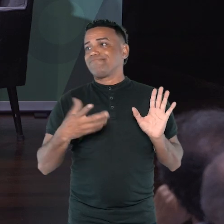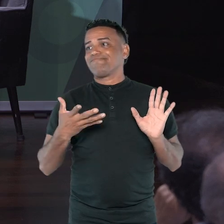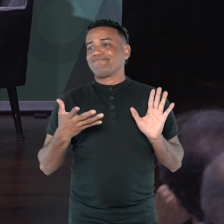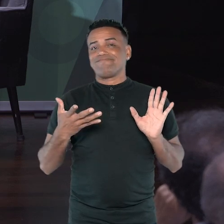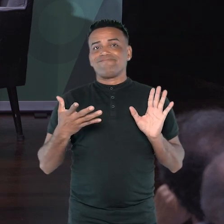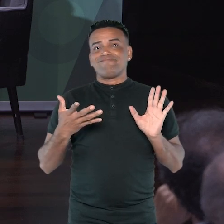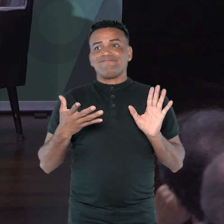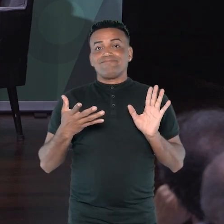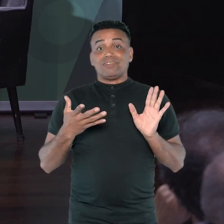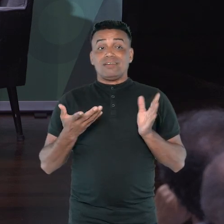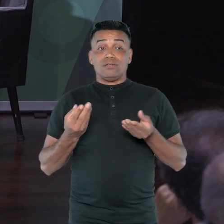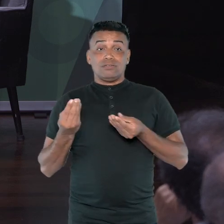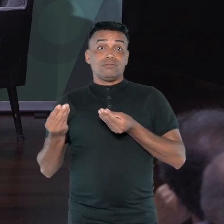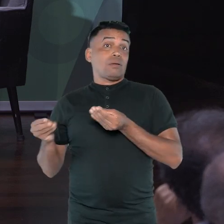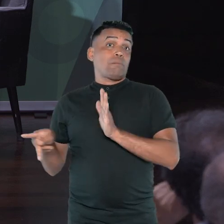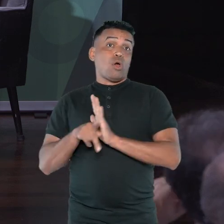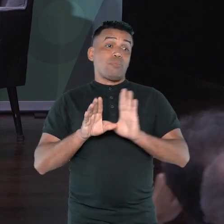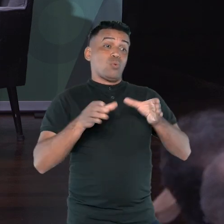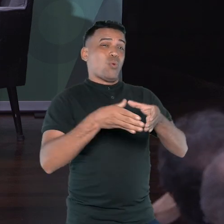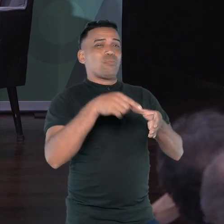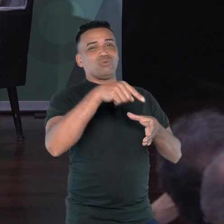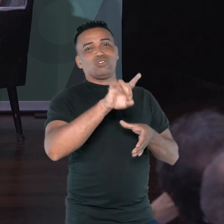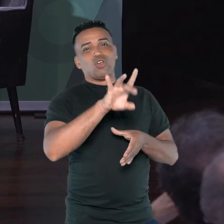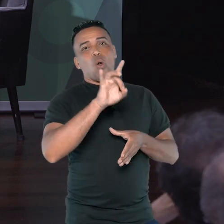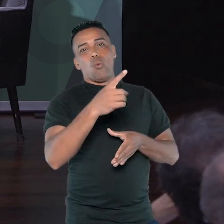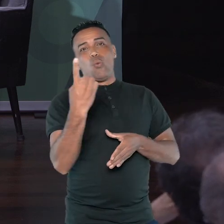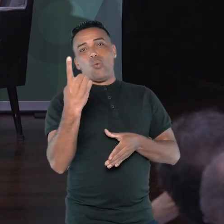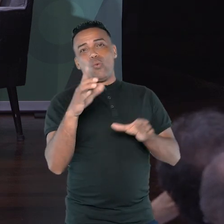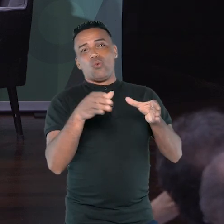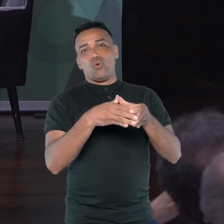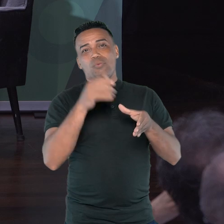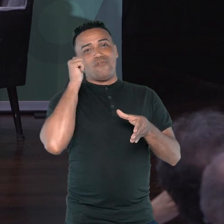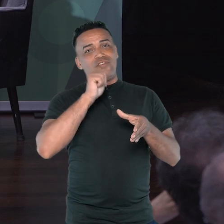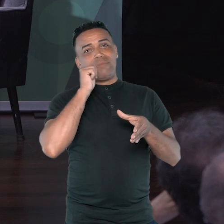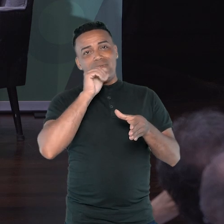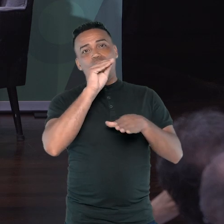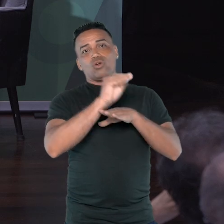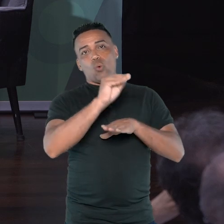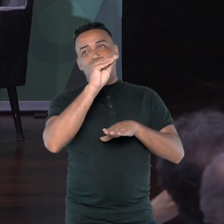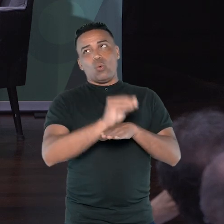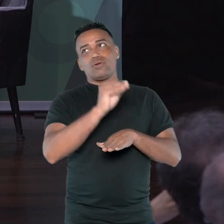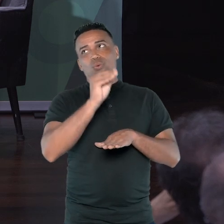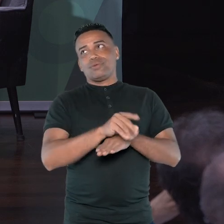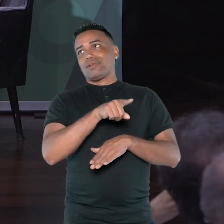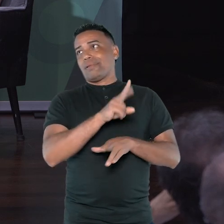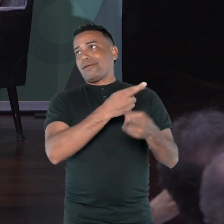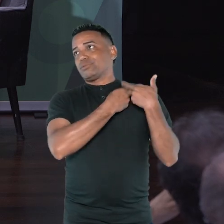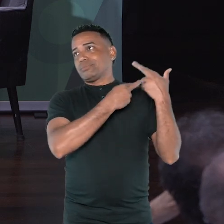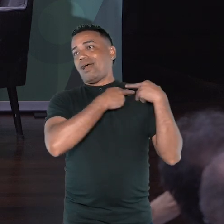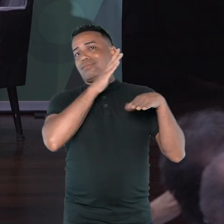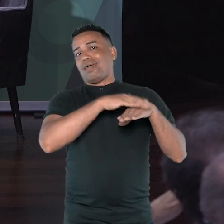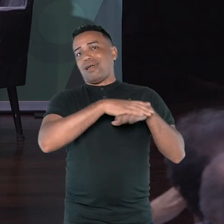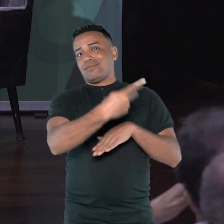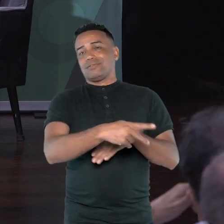ficar sobrepujando e sobredeterminando para os corpos femininos, mais uma vez, essa função.